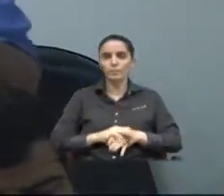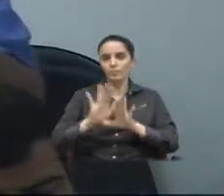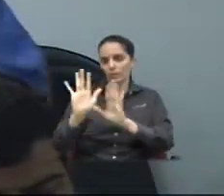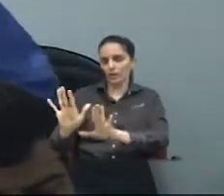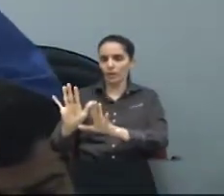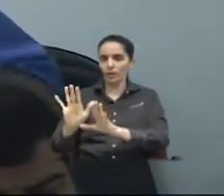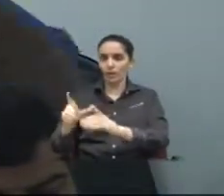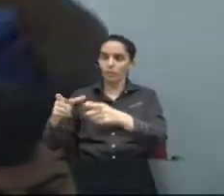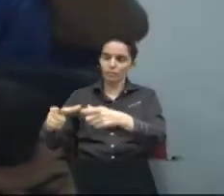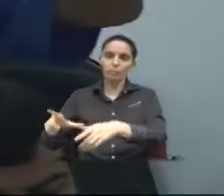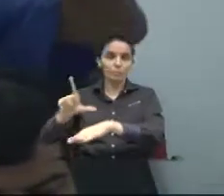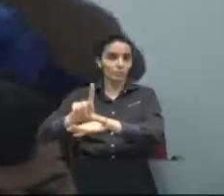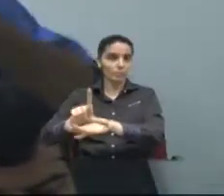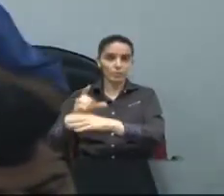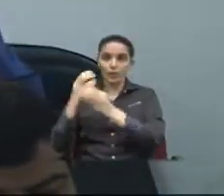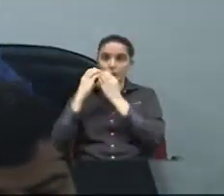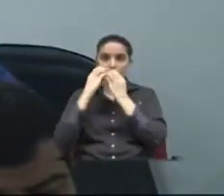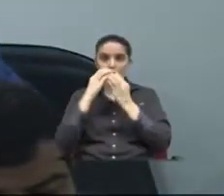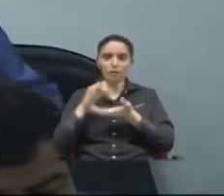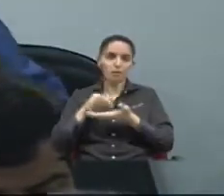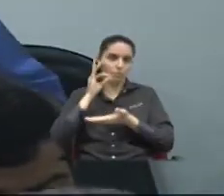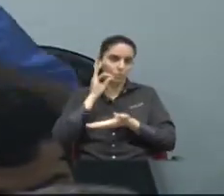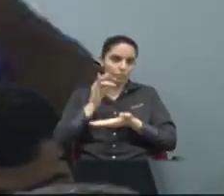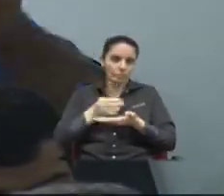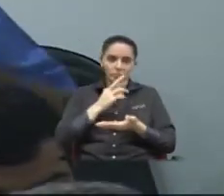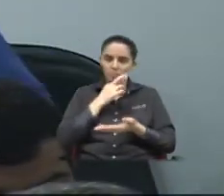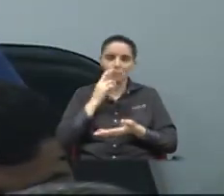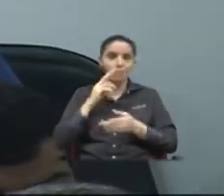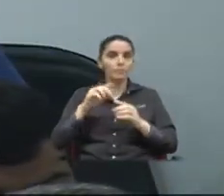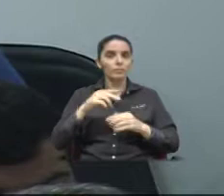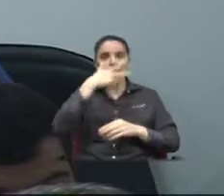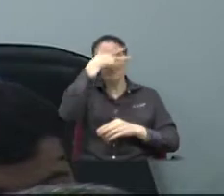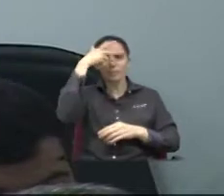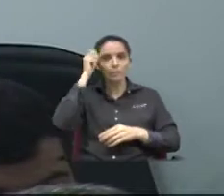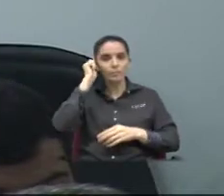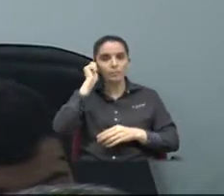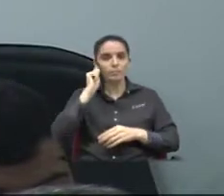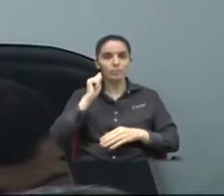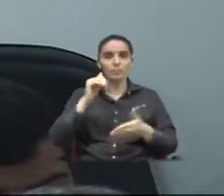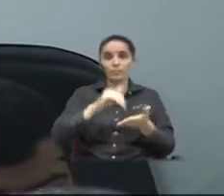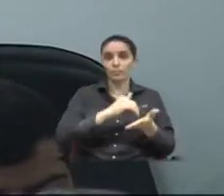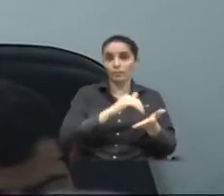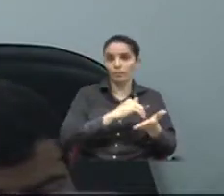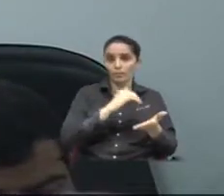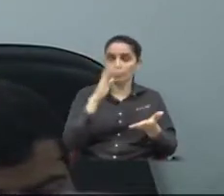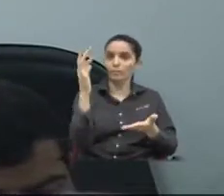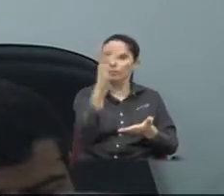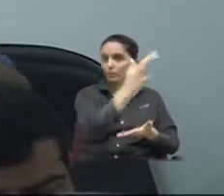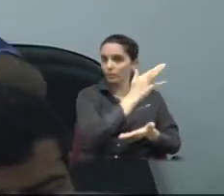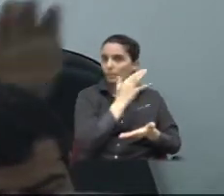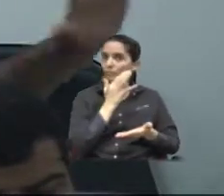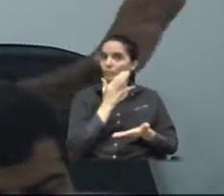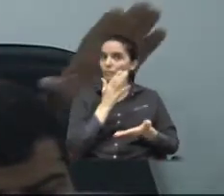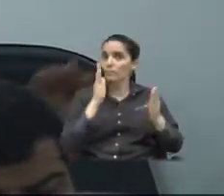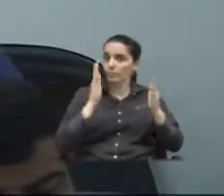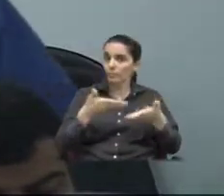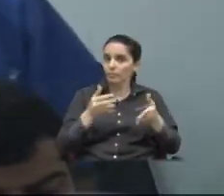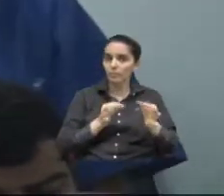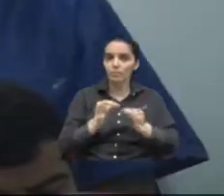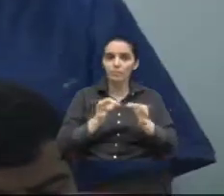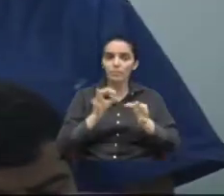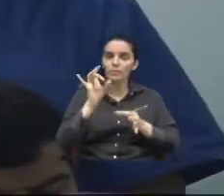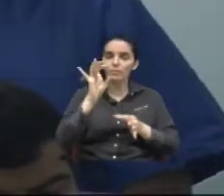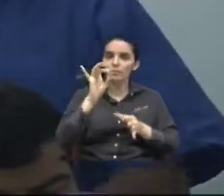lanchonete com o café. Só que a prefeitura tratava esse assunto através da Secretaria do Meio Ambiente. Então esse projeto somente